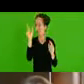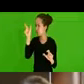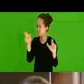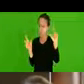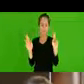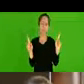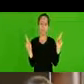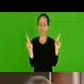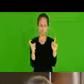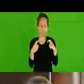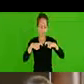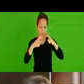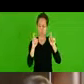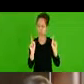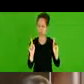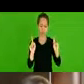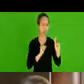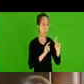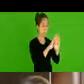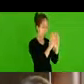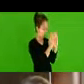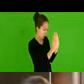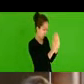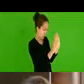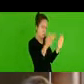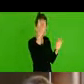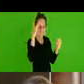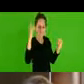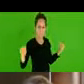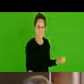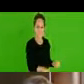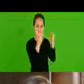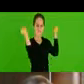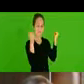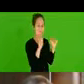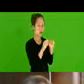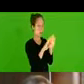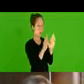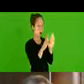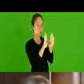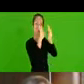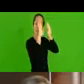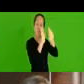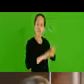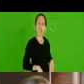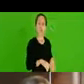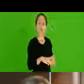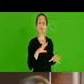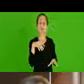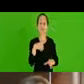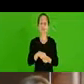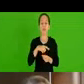Arrebentaram a porta, derrubaram a porta, chegaram a um lugar luminoso